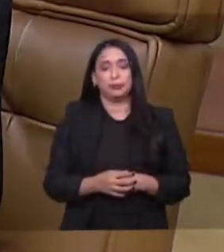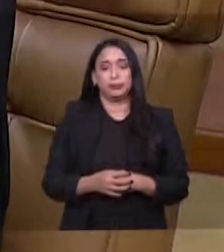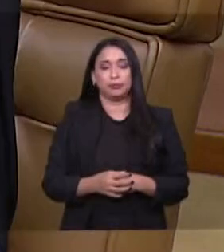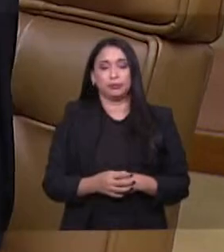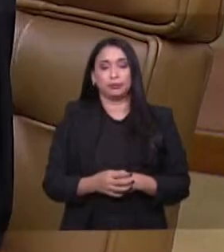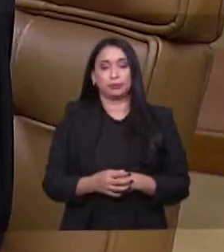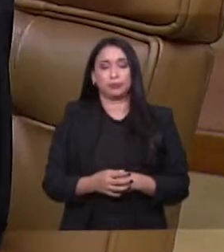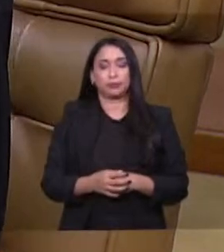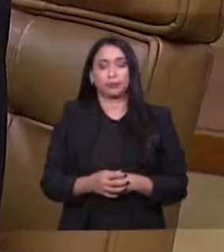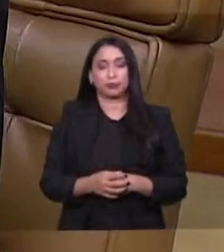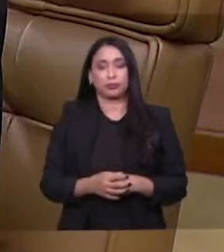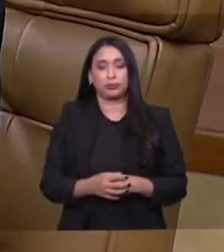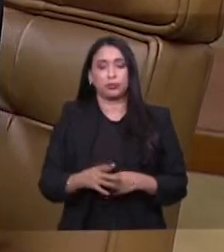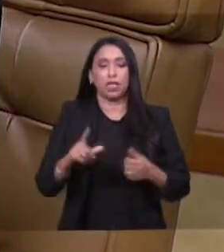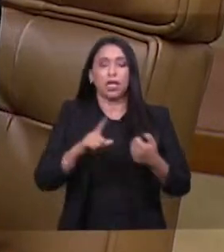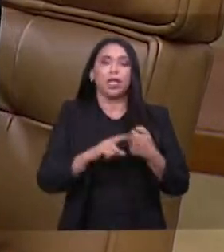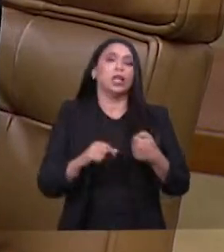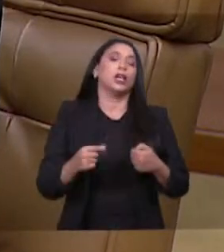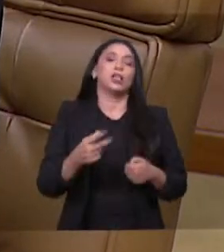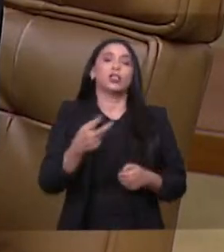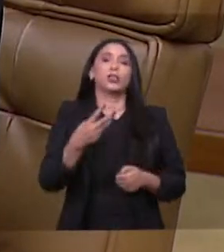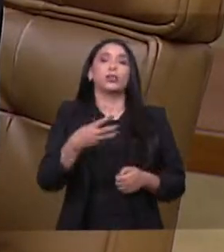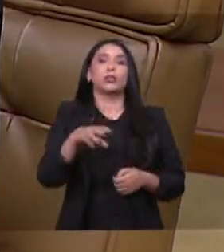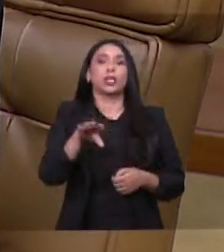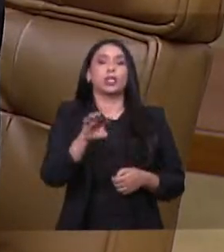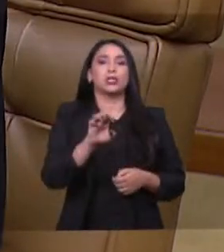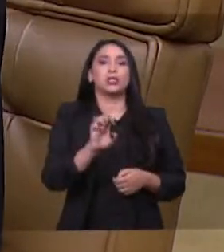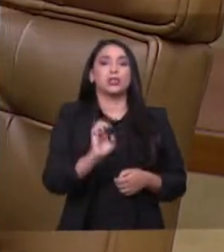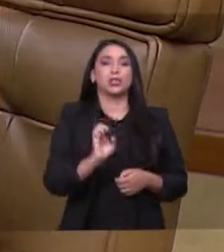Em relação ao artigo 3Z,